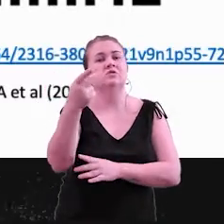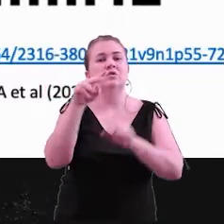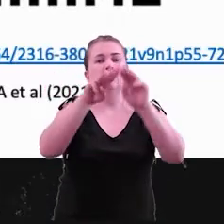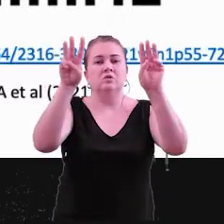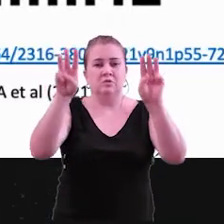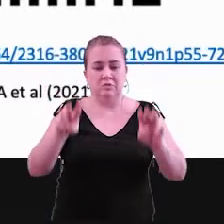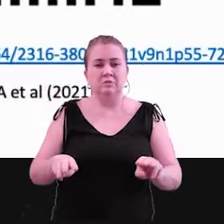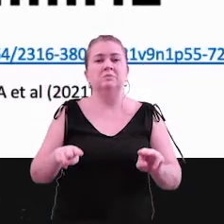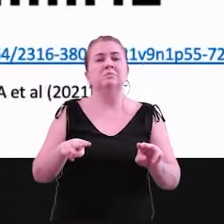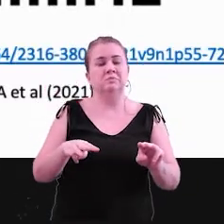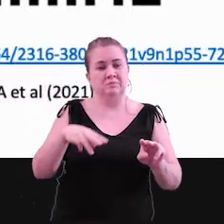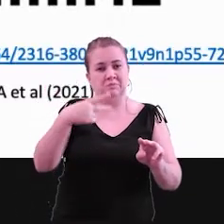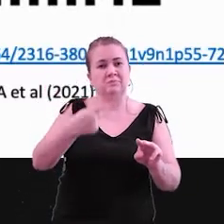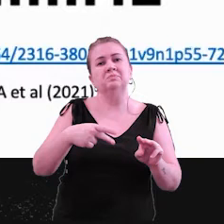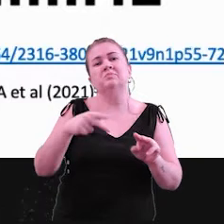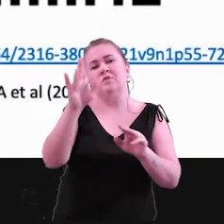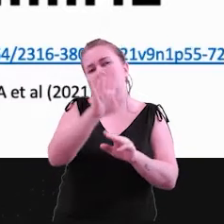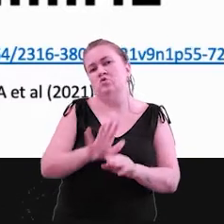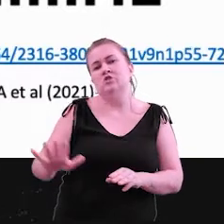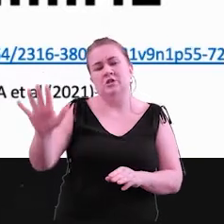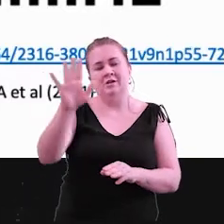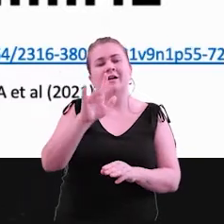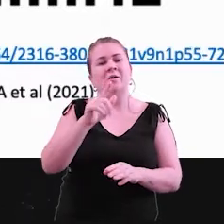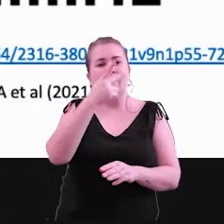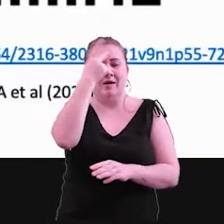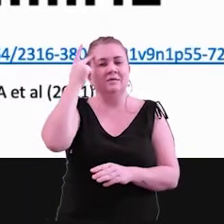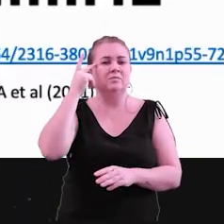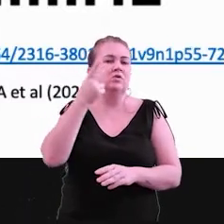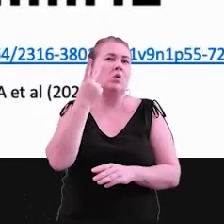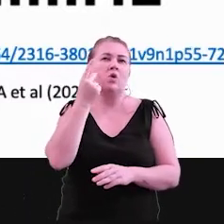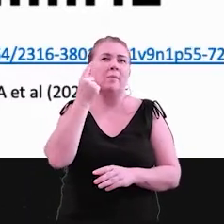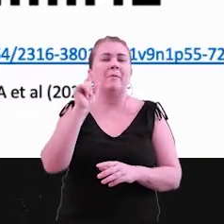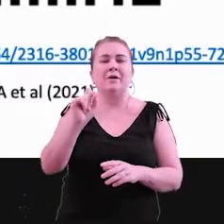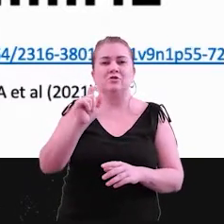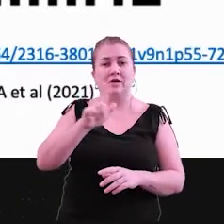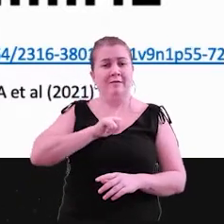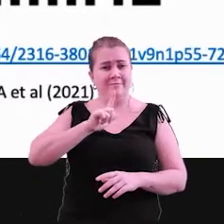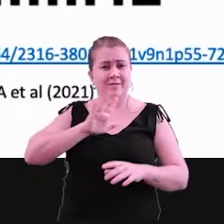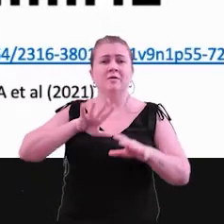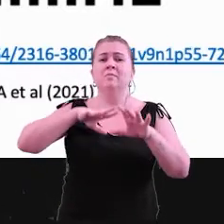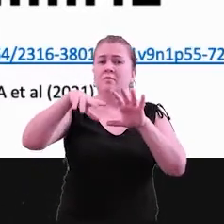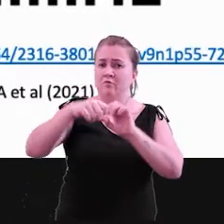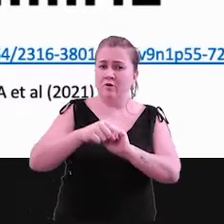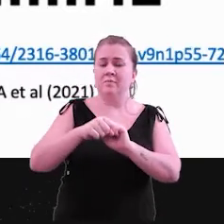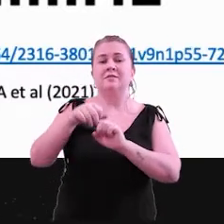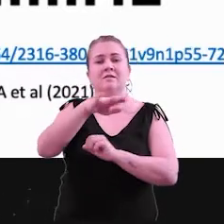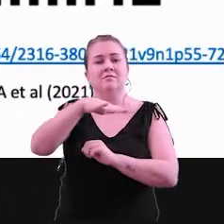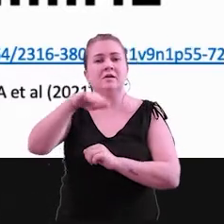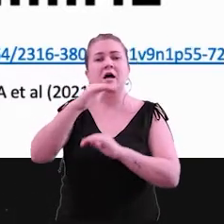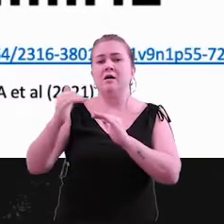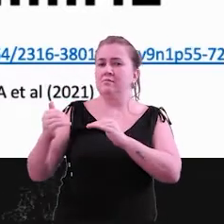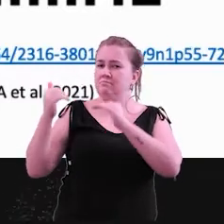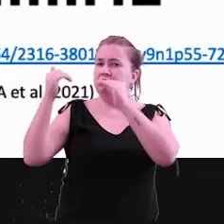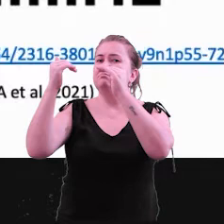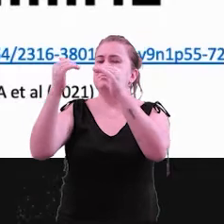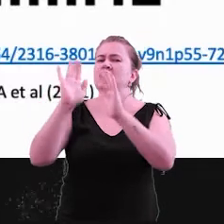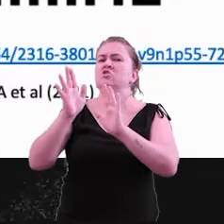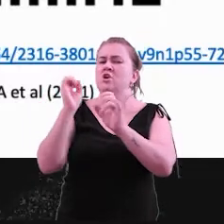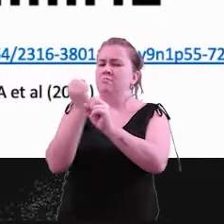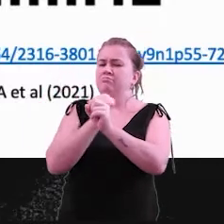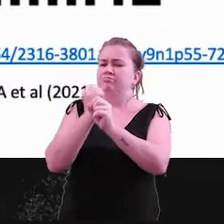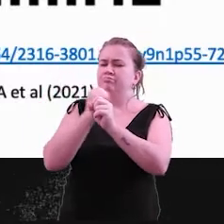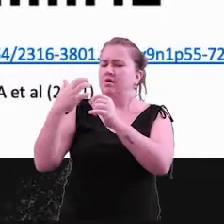geralmente têm uma formação educacional de mais anos na sua trajetória, então geralmente tem ensino superior completo, tem uma